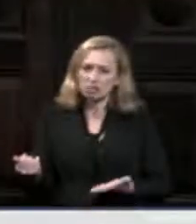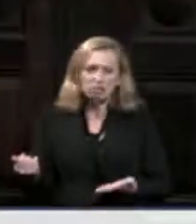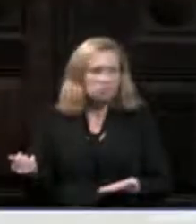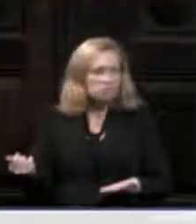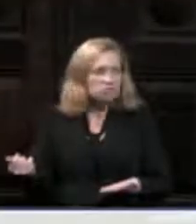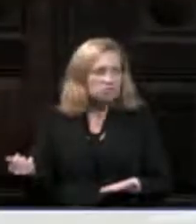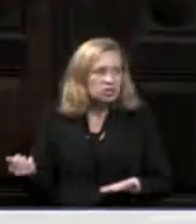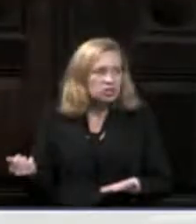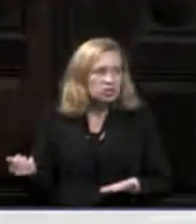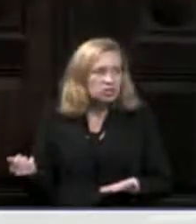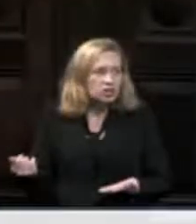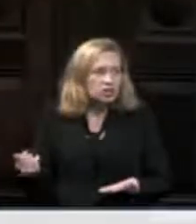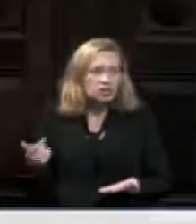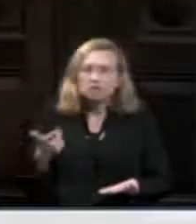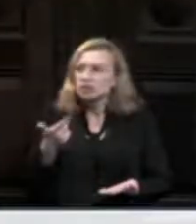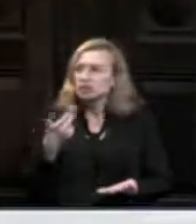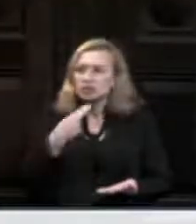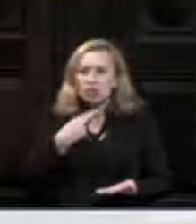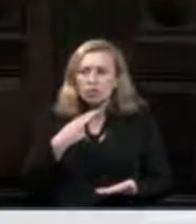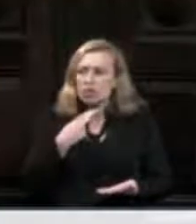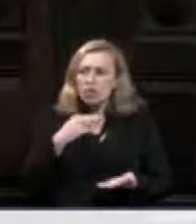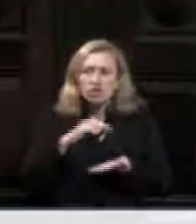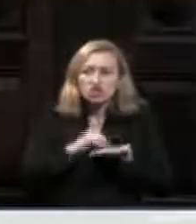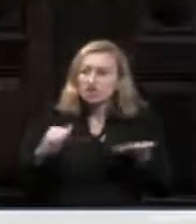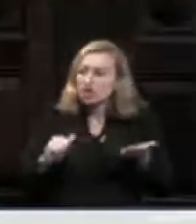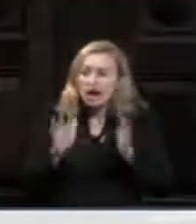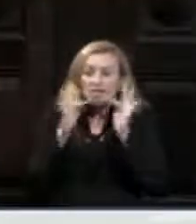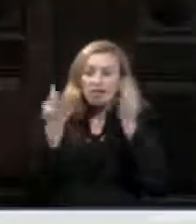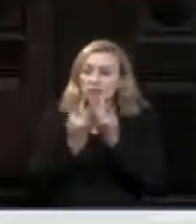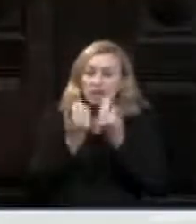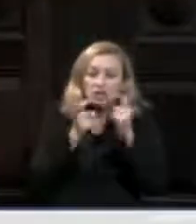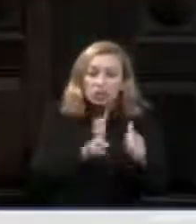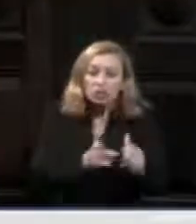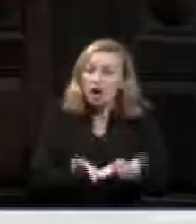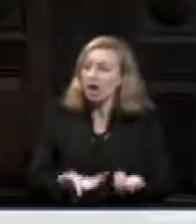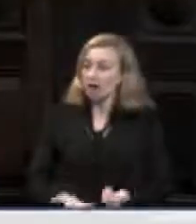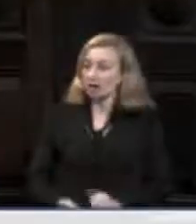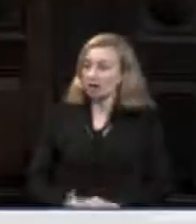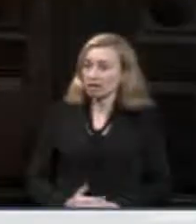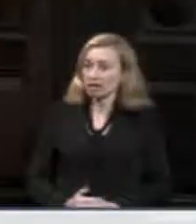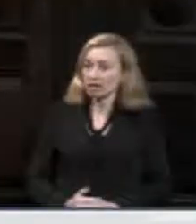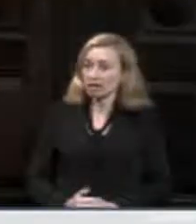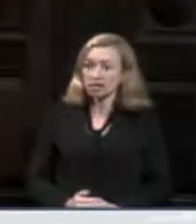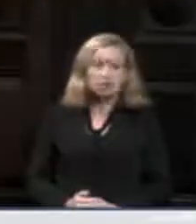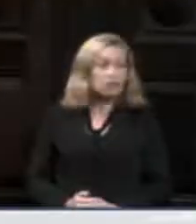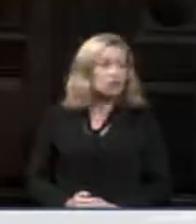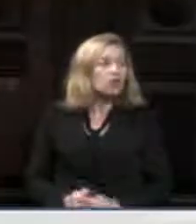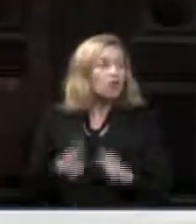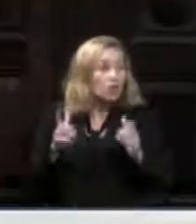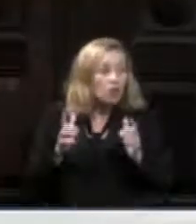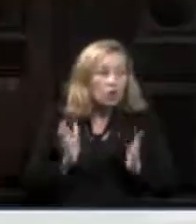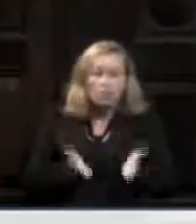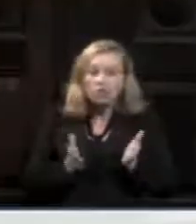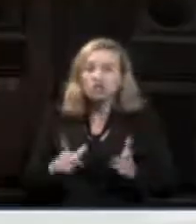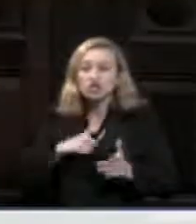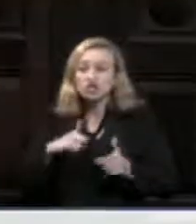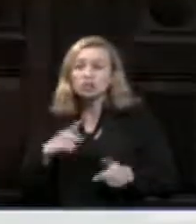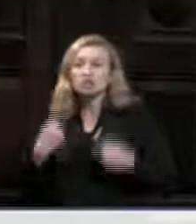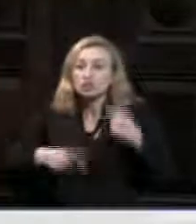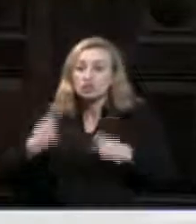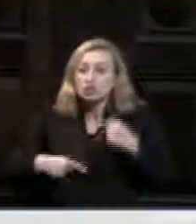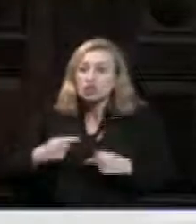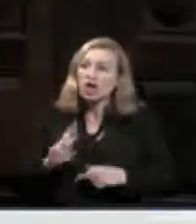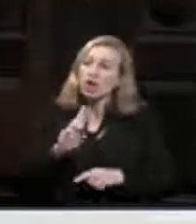Não se mexe com a família, com a vida humana dessa maneira. Hoje nós temos uma discussão: ou